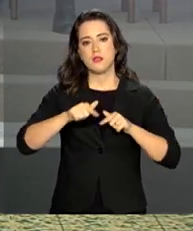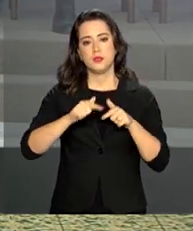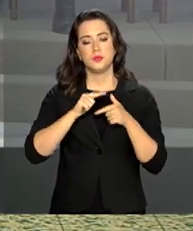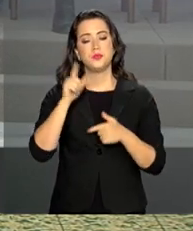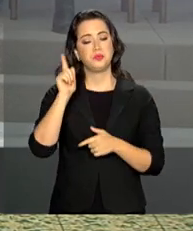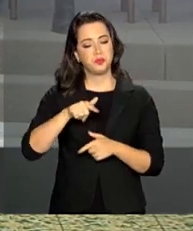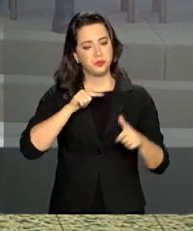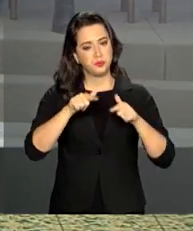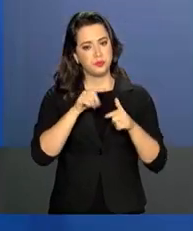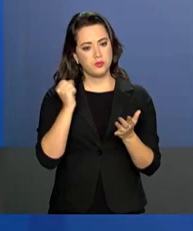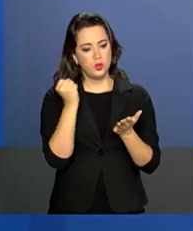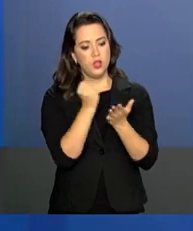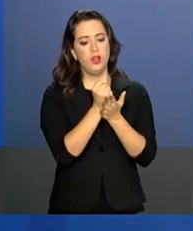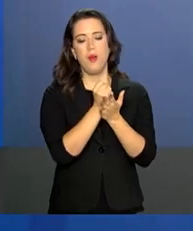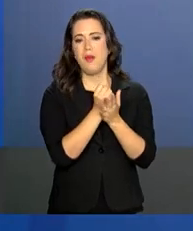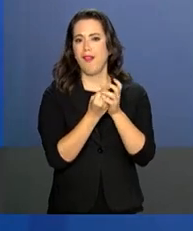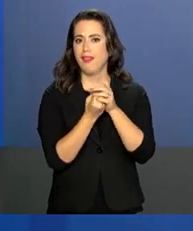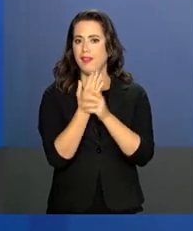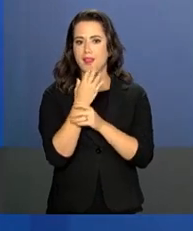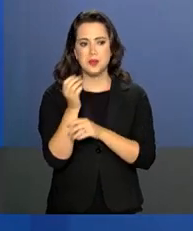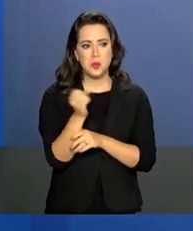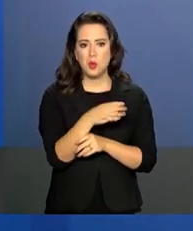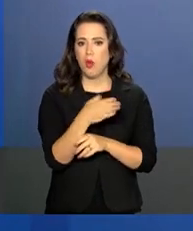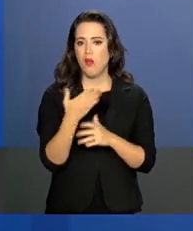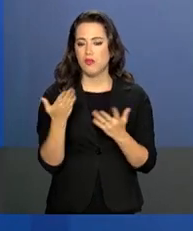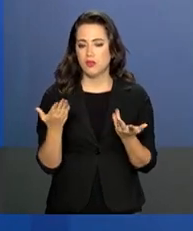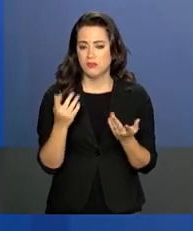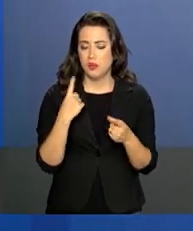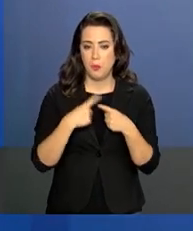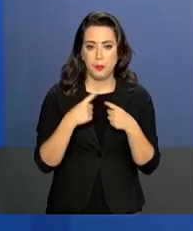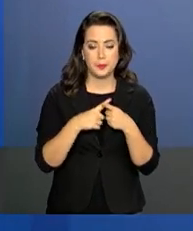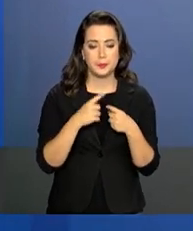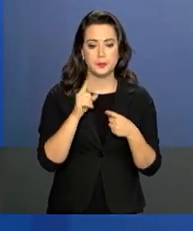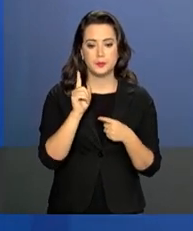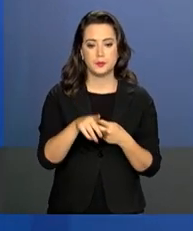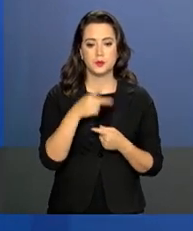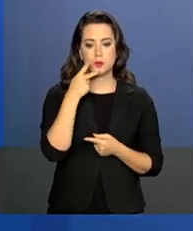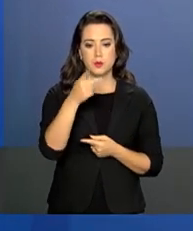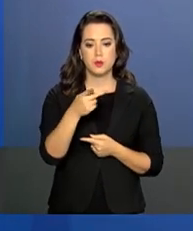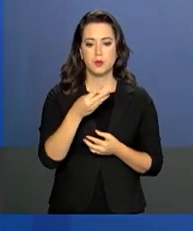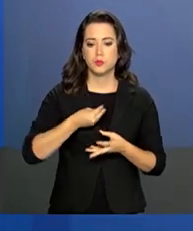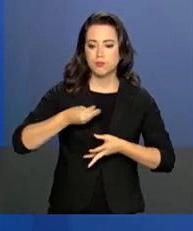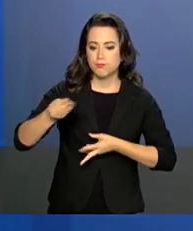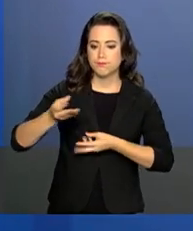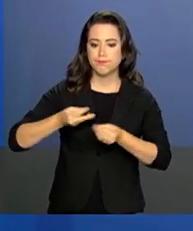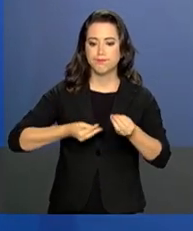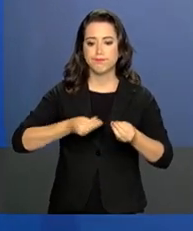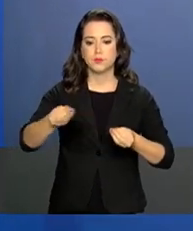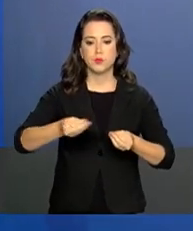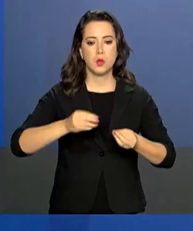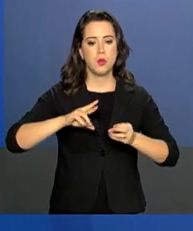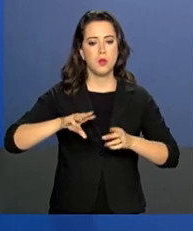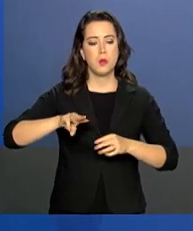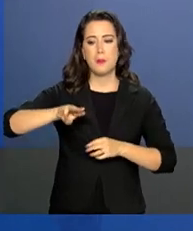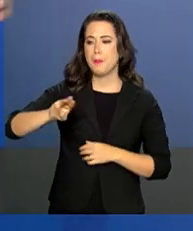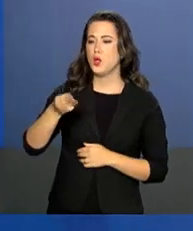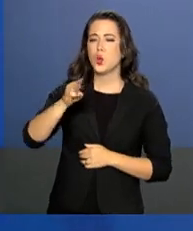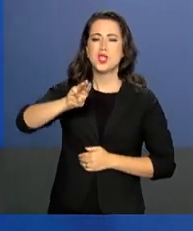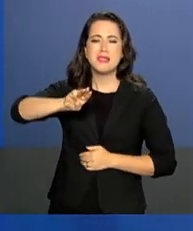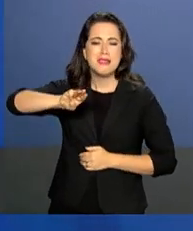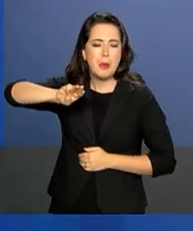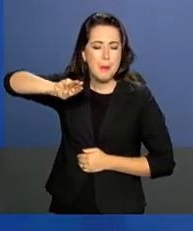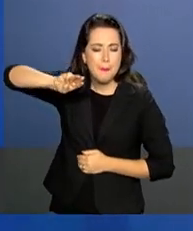que tem a marca da originalidade porque sobre distribuir milhões de livros